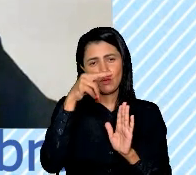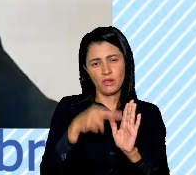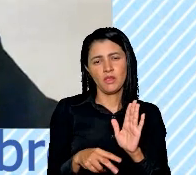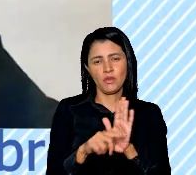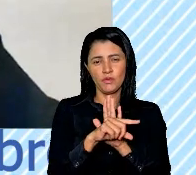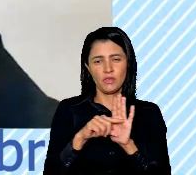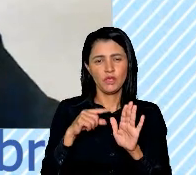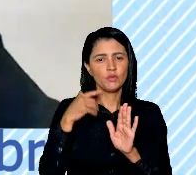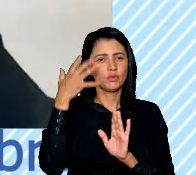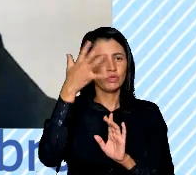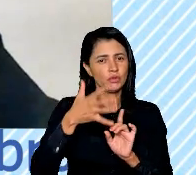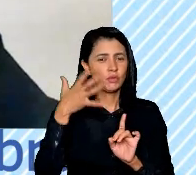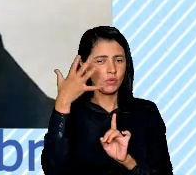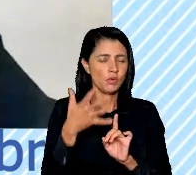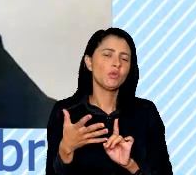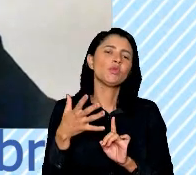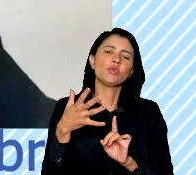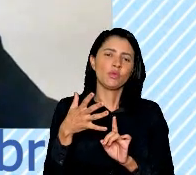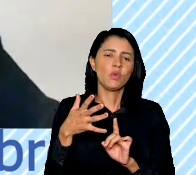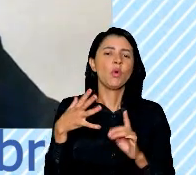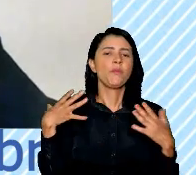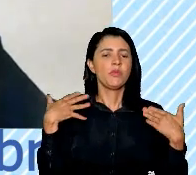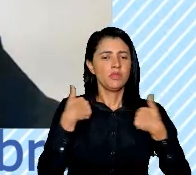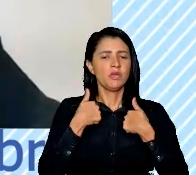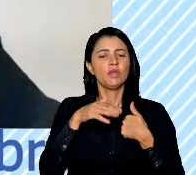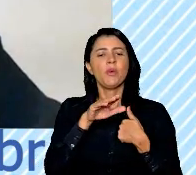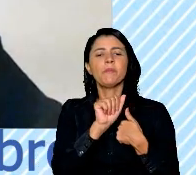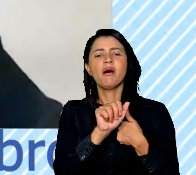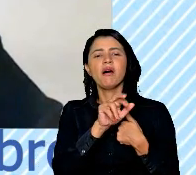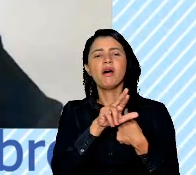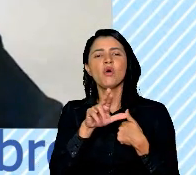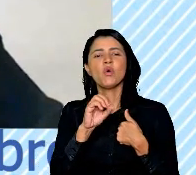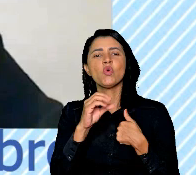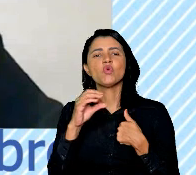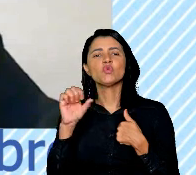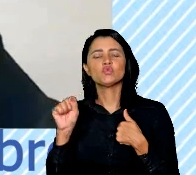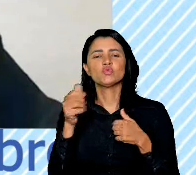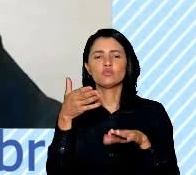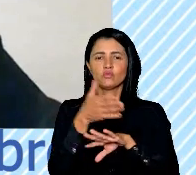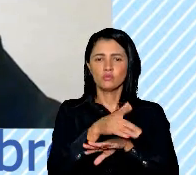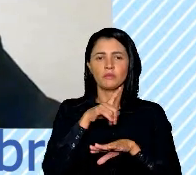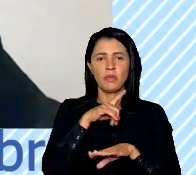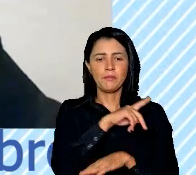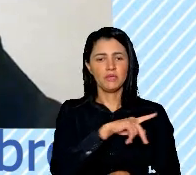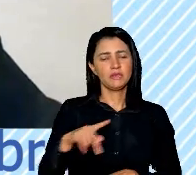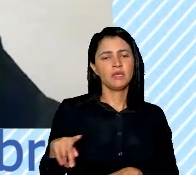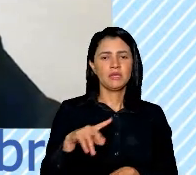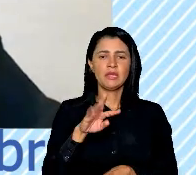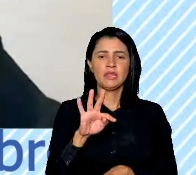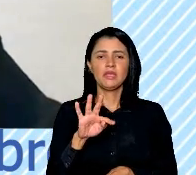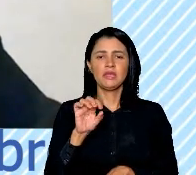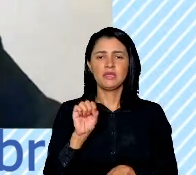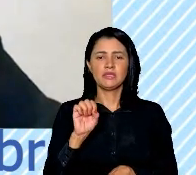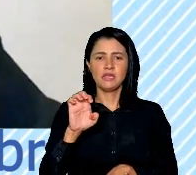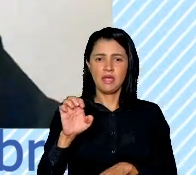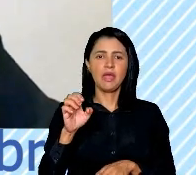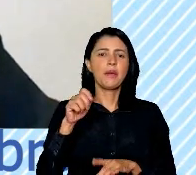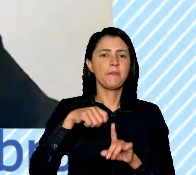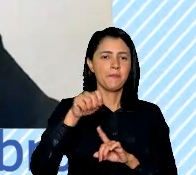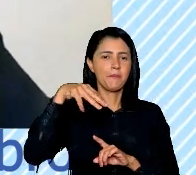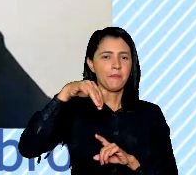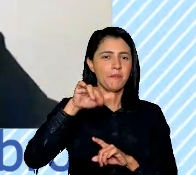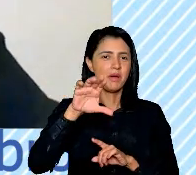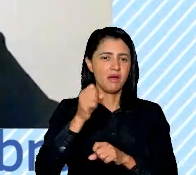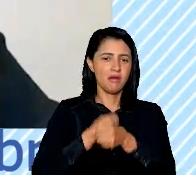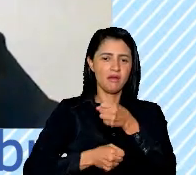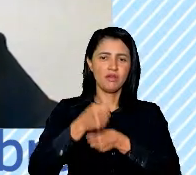do discurso do ministro Barroso, quando assumiu a presidência do TSE em maio do ano passado, que, de certa forma, resume